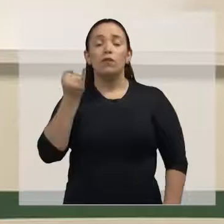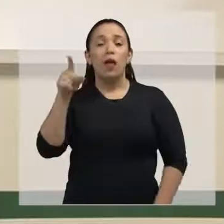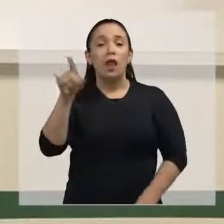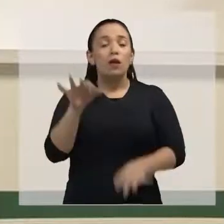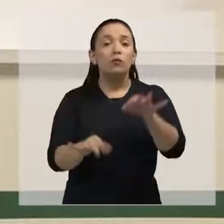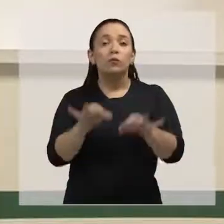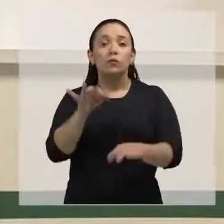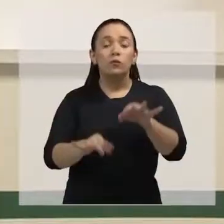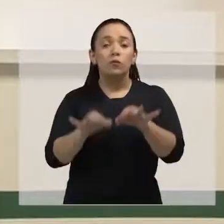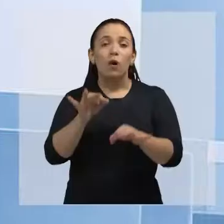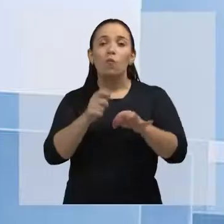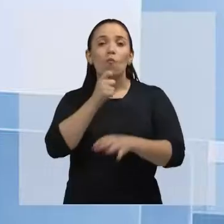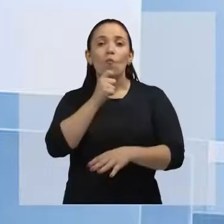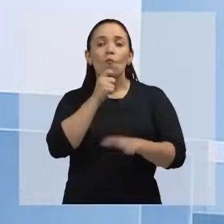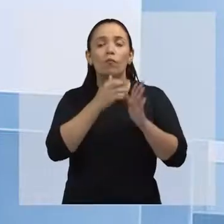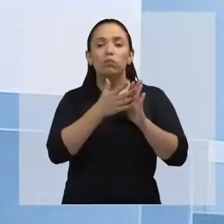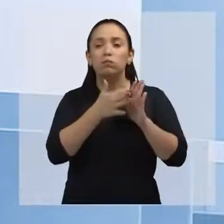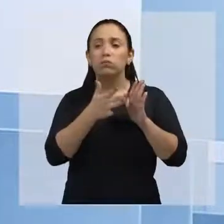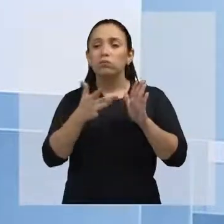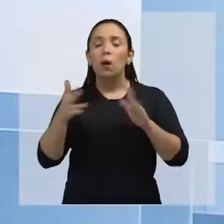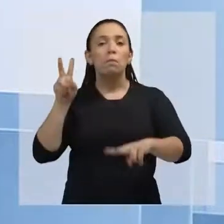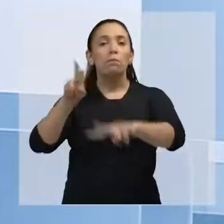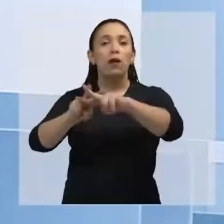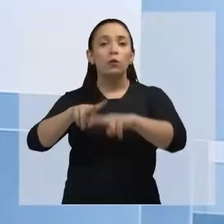nunca passou um dia na cadeia.